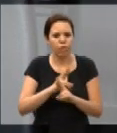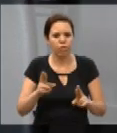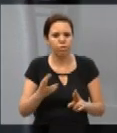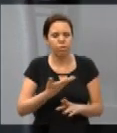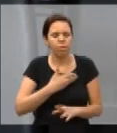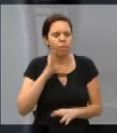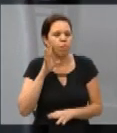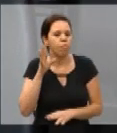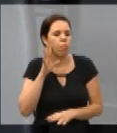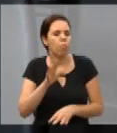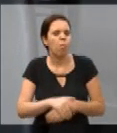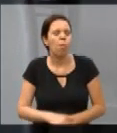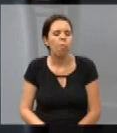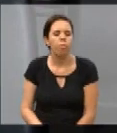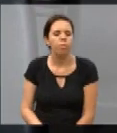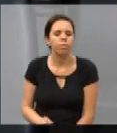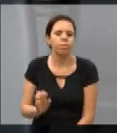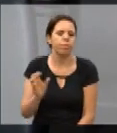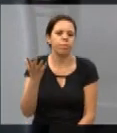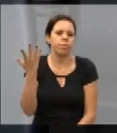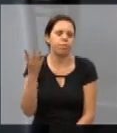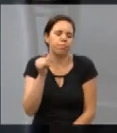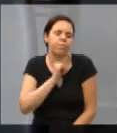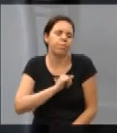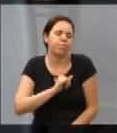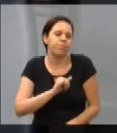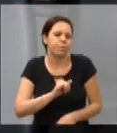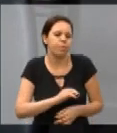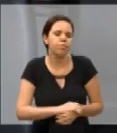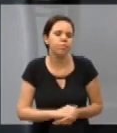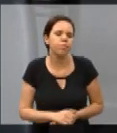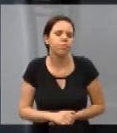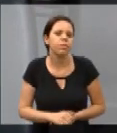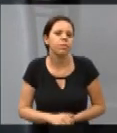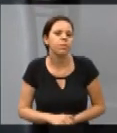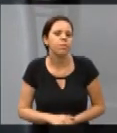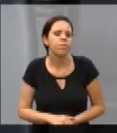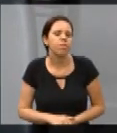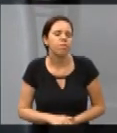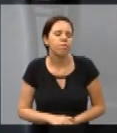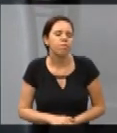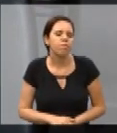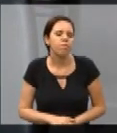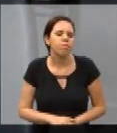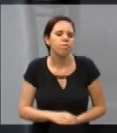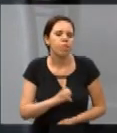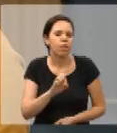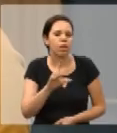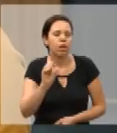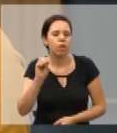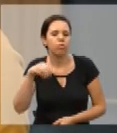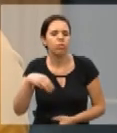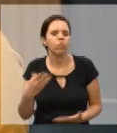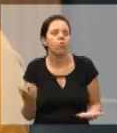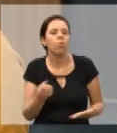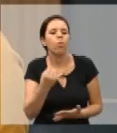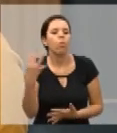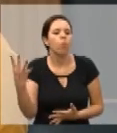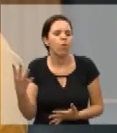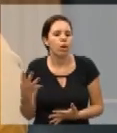mas muito legal, e é uma coisa que aconteceu sem querer, né? Foi muito legal mesmo. Ô Elcio, você já fez